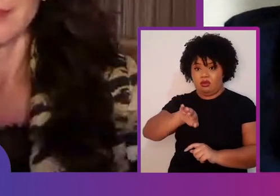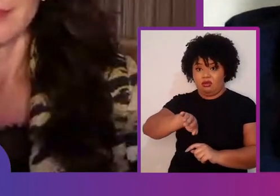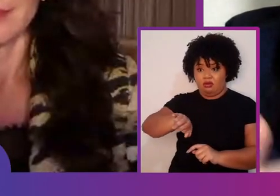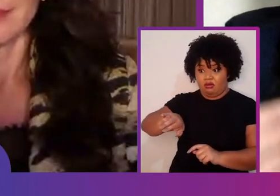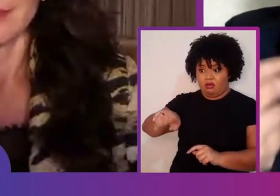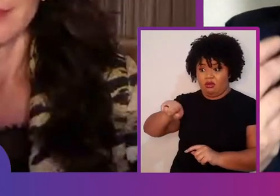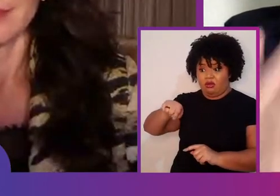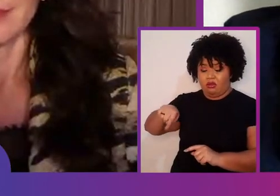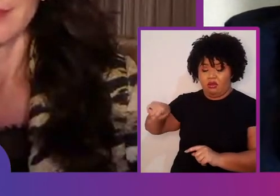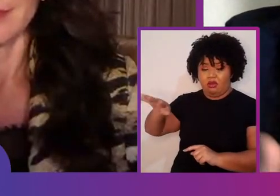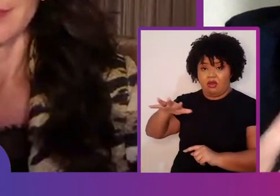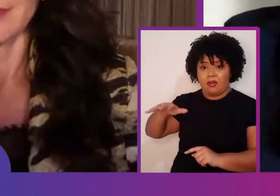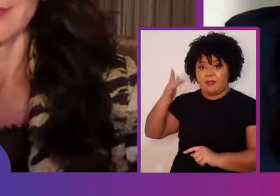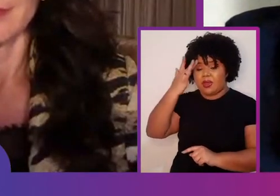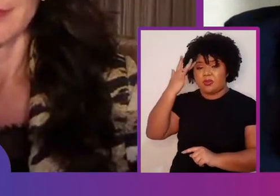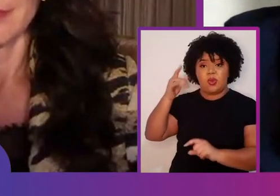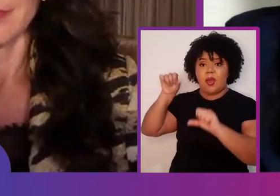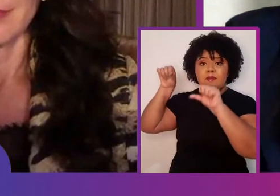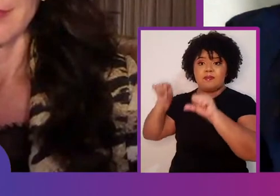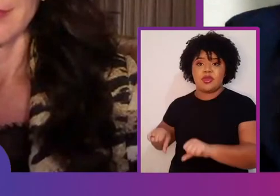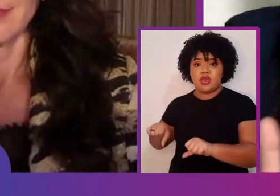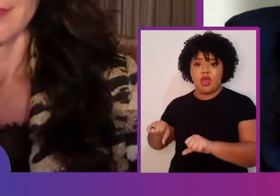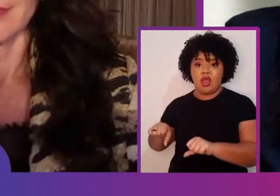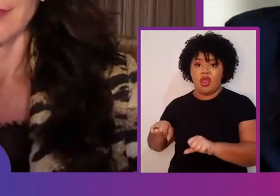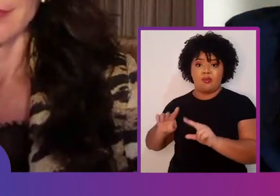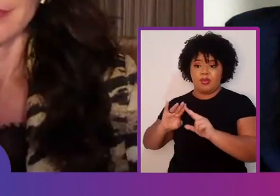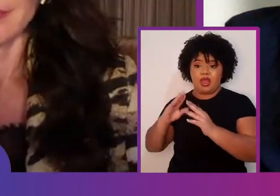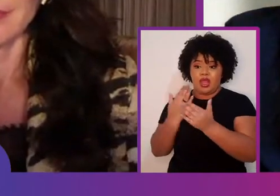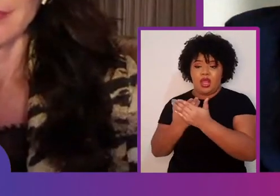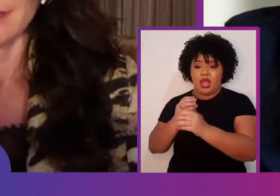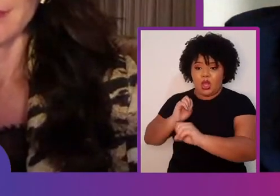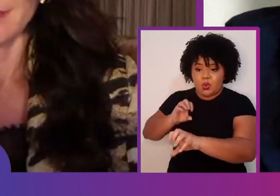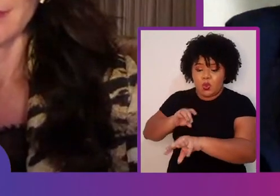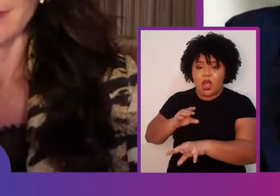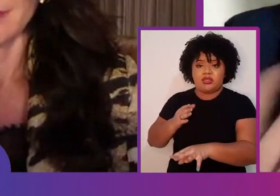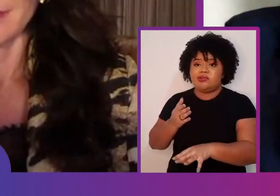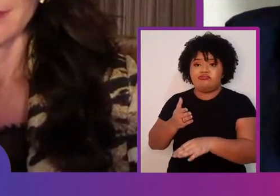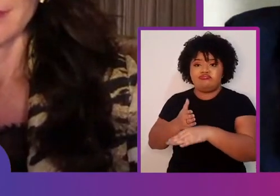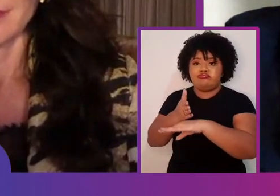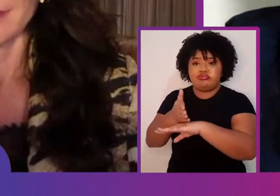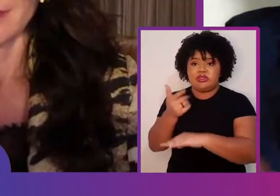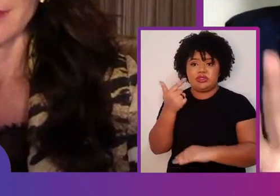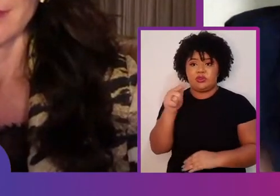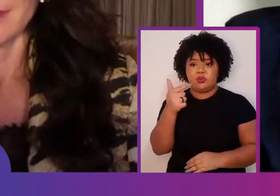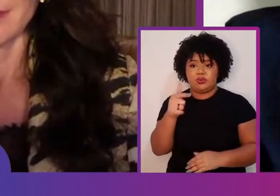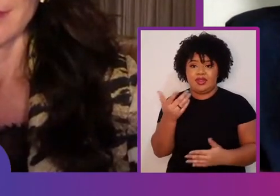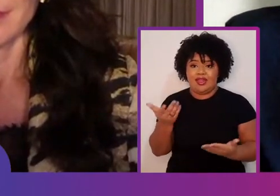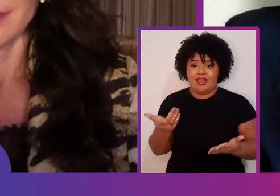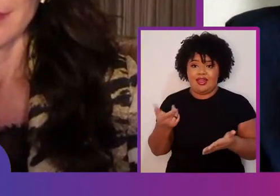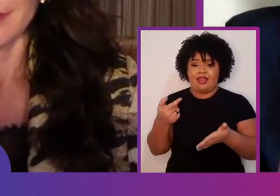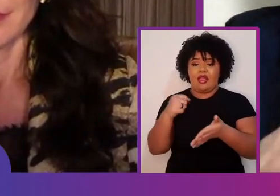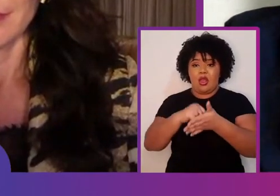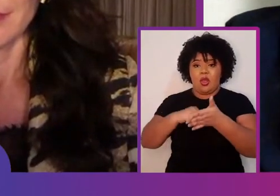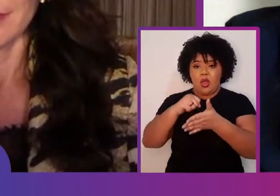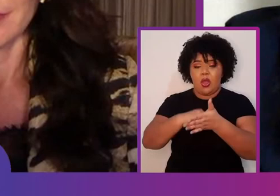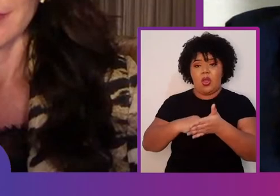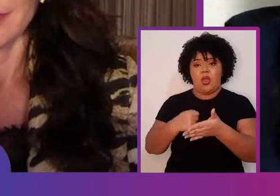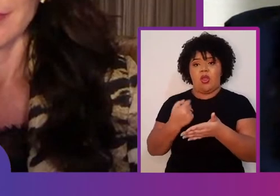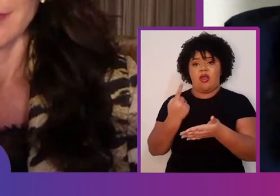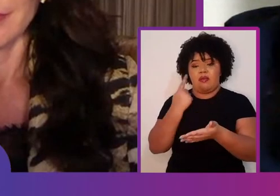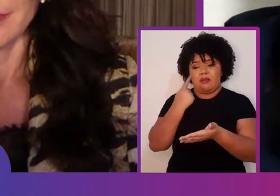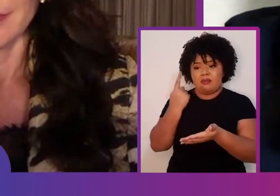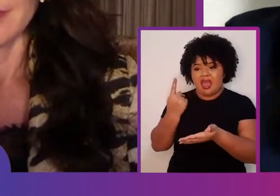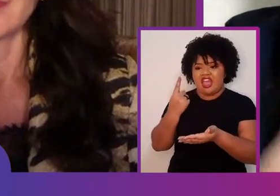à educação, nunca tiveram acesso a nenhum recurso e são cobradas Você não se esforçou, você está aí nessa situação porque você não